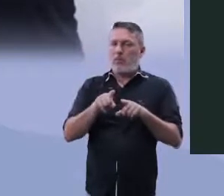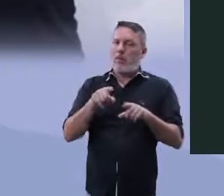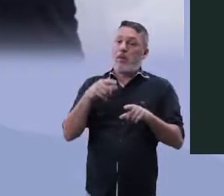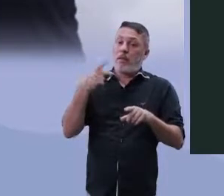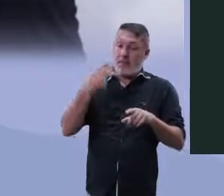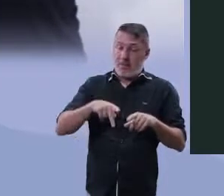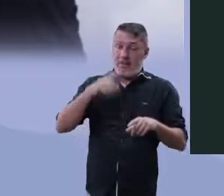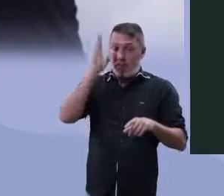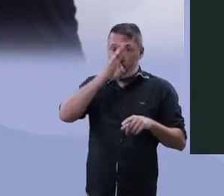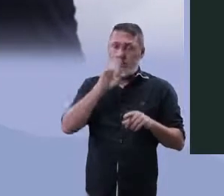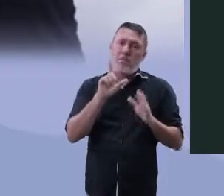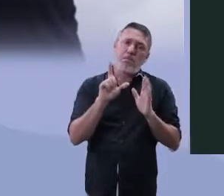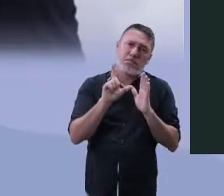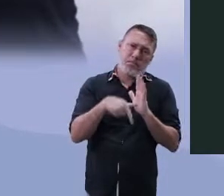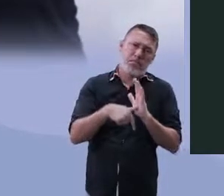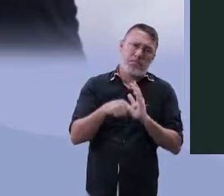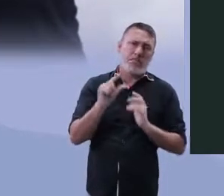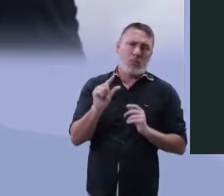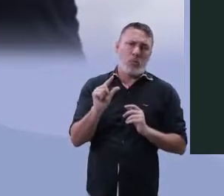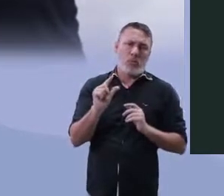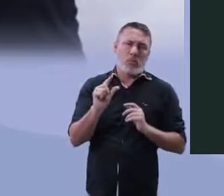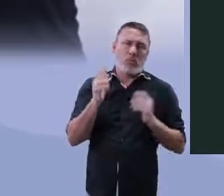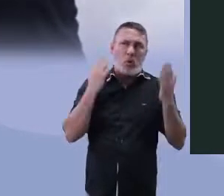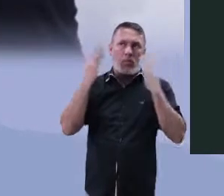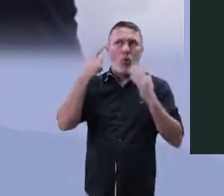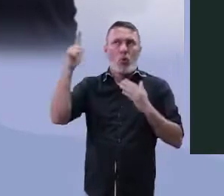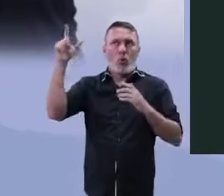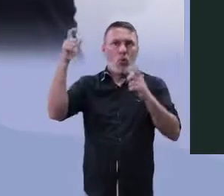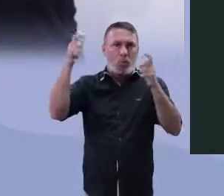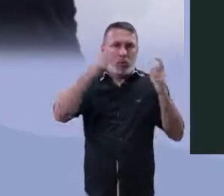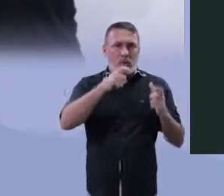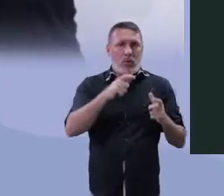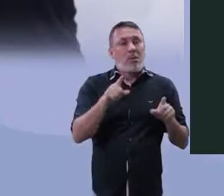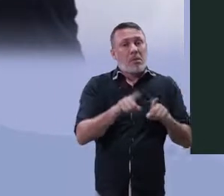ser um pouco mais tardio, embora